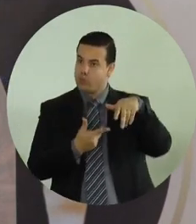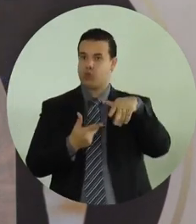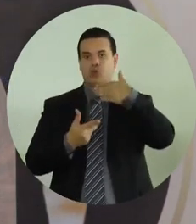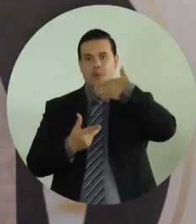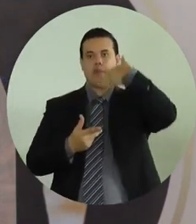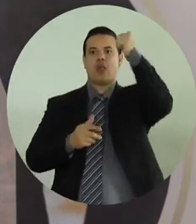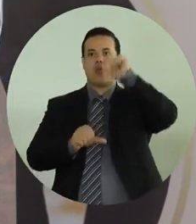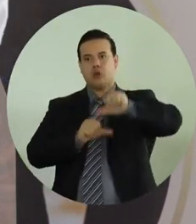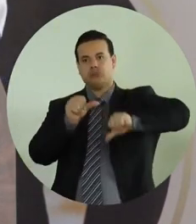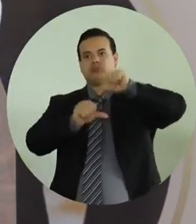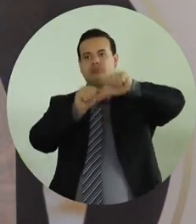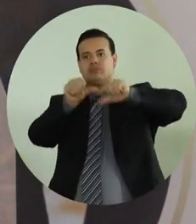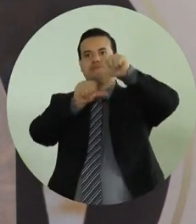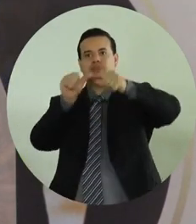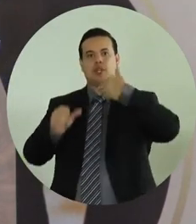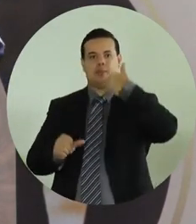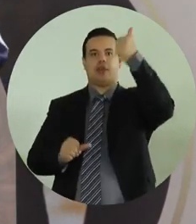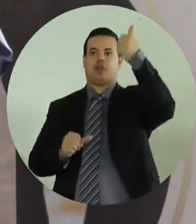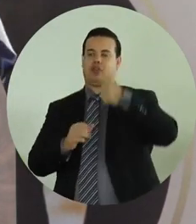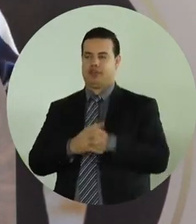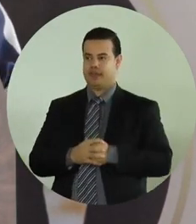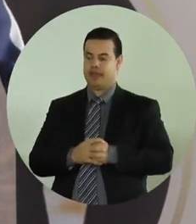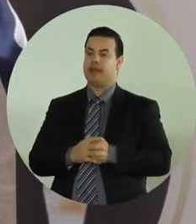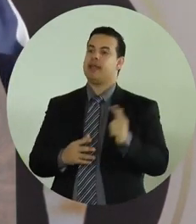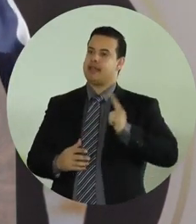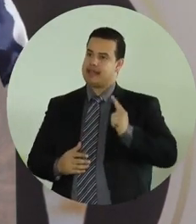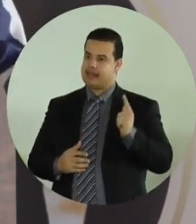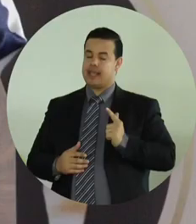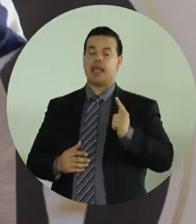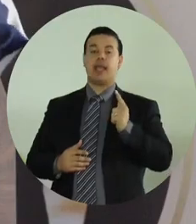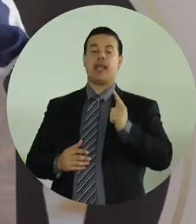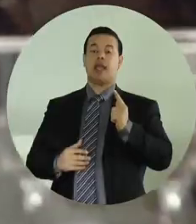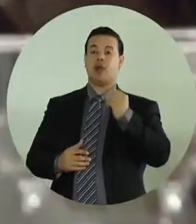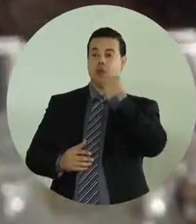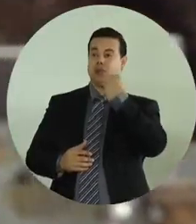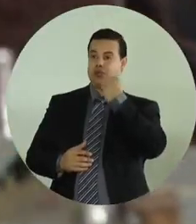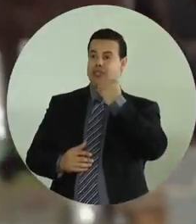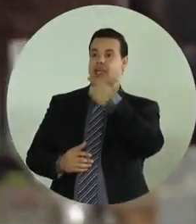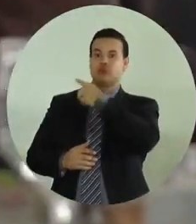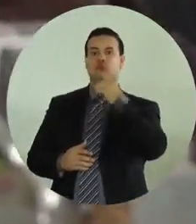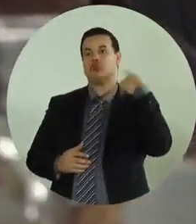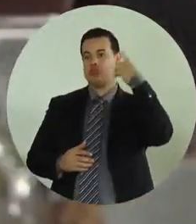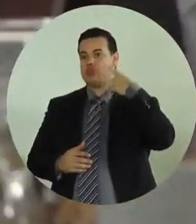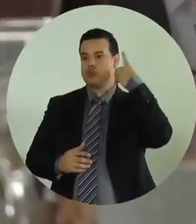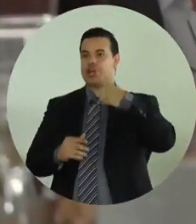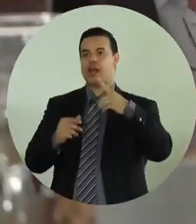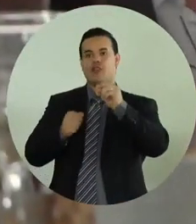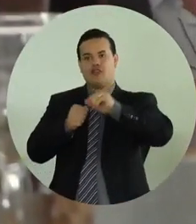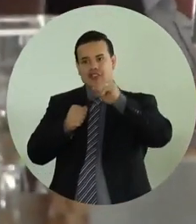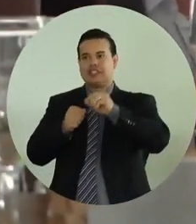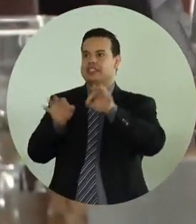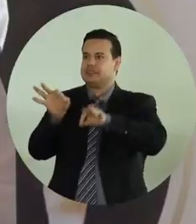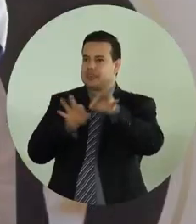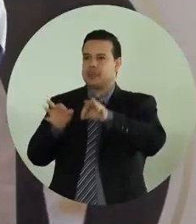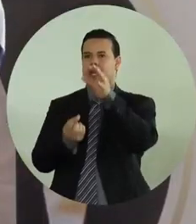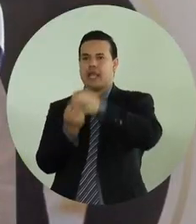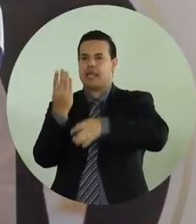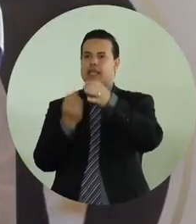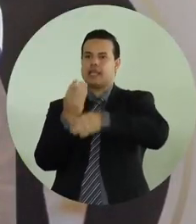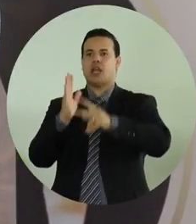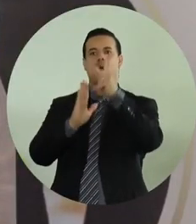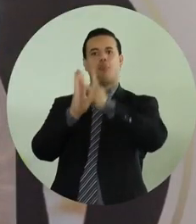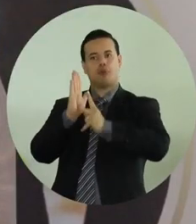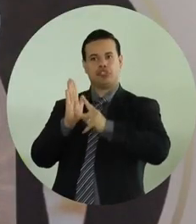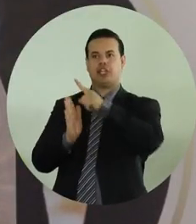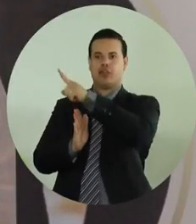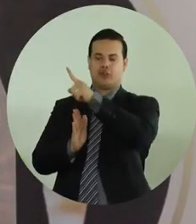melhor. E nós tivemos oportunidade com o deputado Biali de construir projetos e programas na Assembleia. Quero fazer um